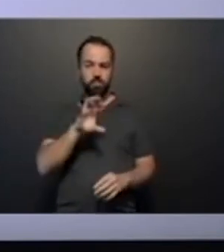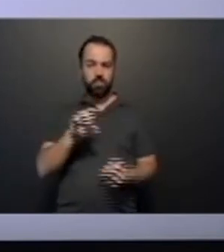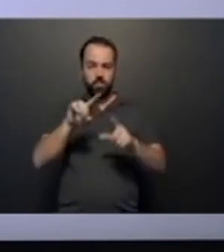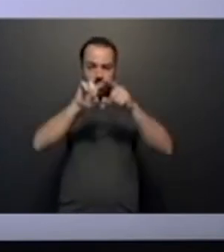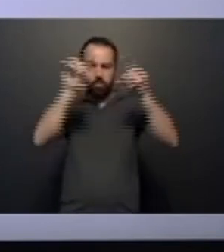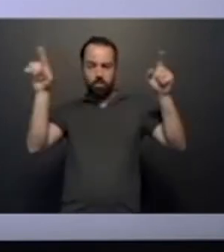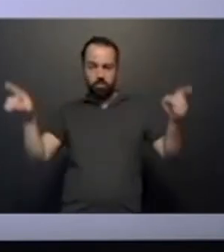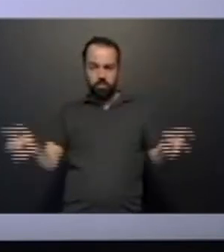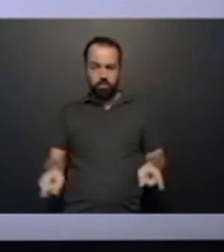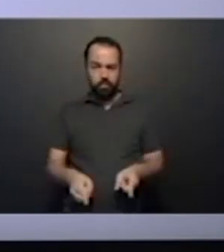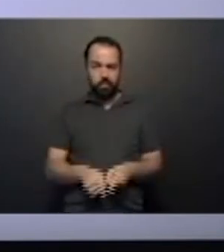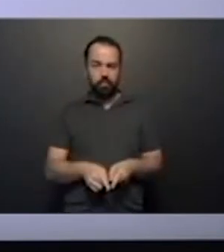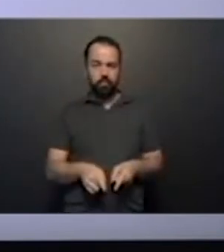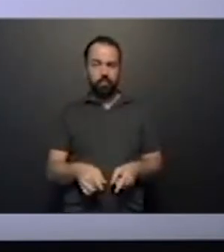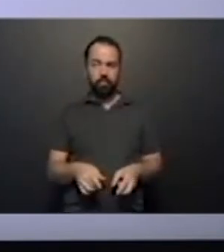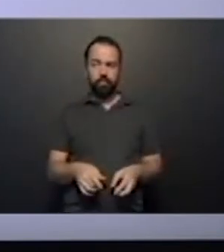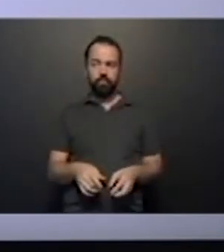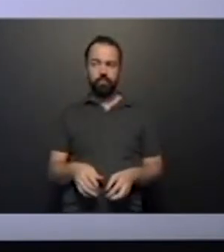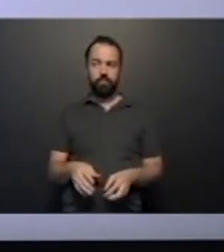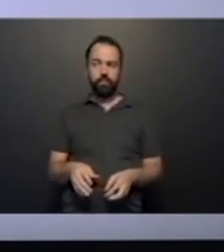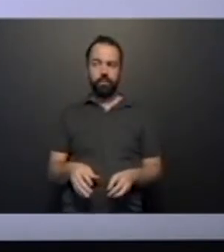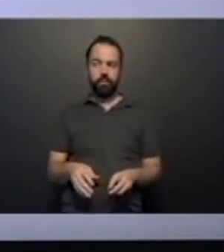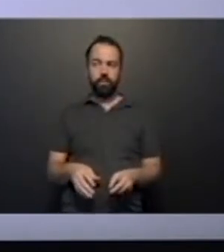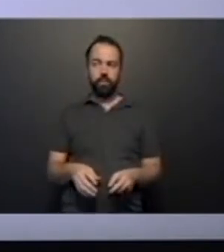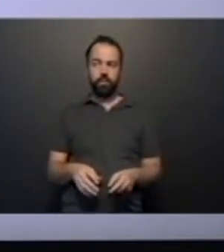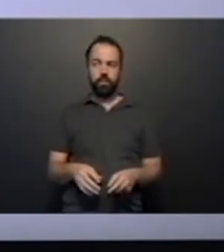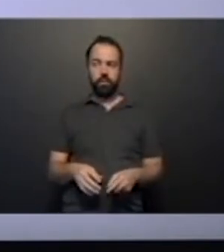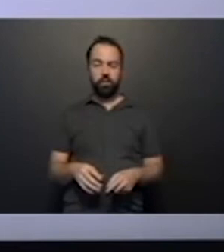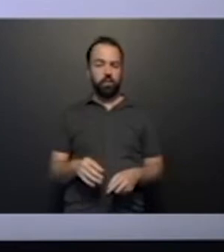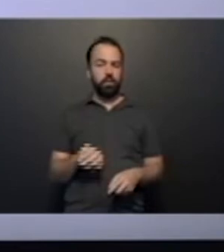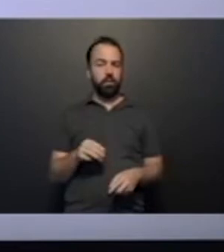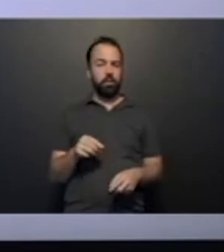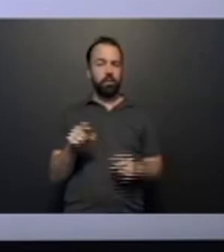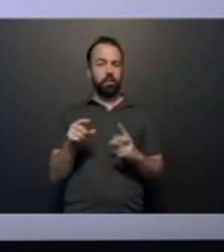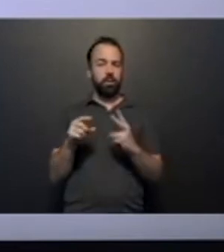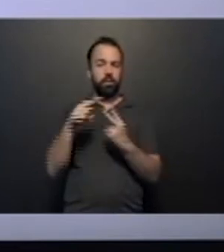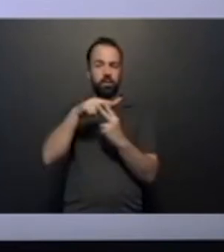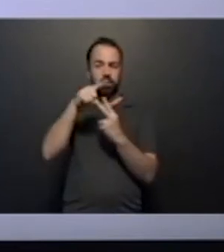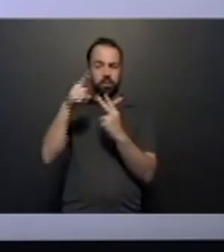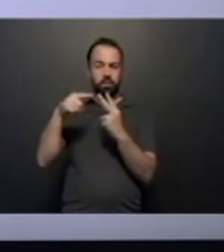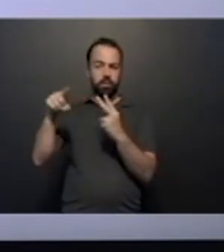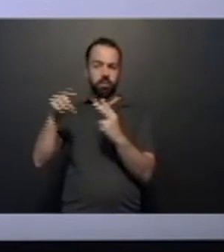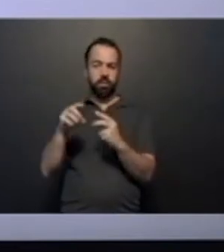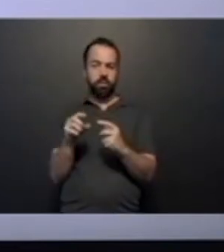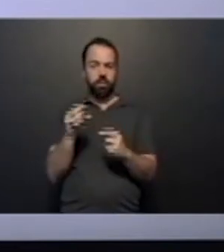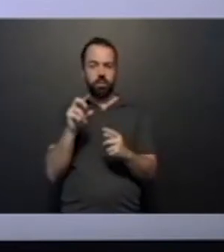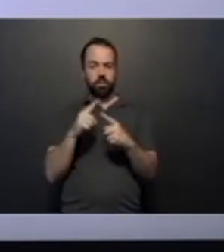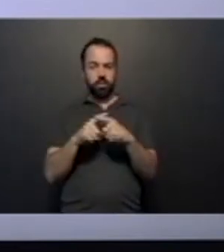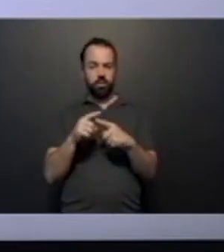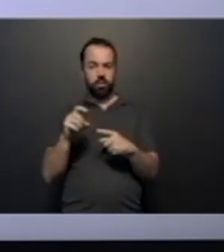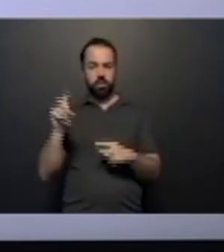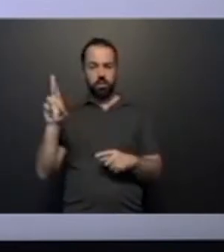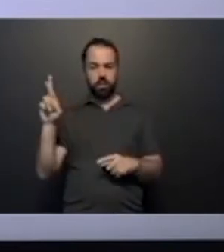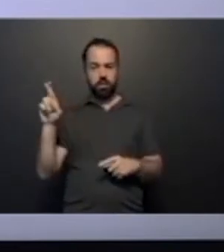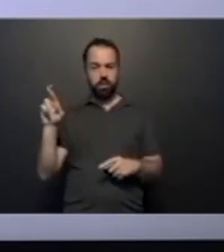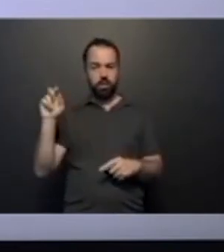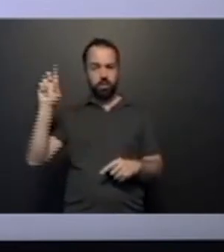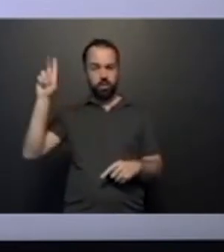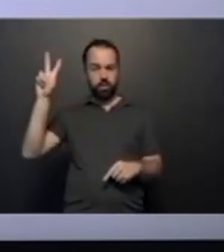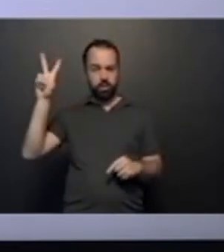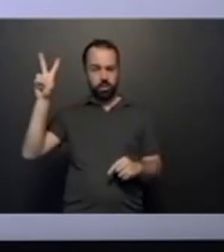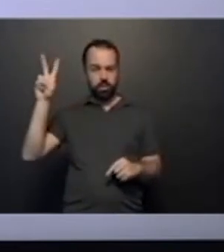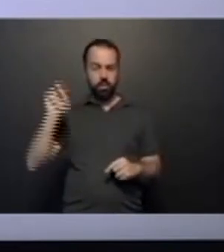gente calcular a área né que a medida de superfície é pi vezes raio ao quadrado e a